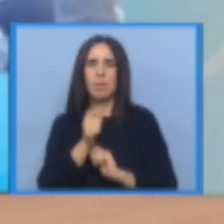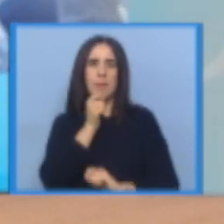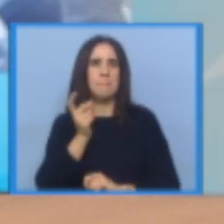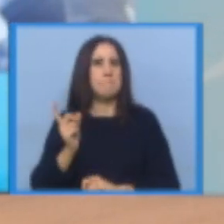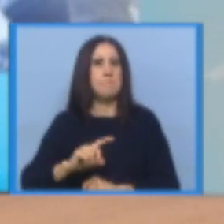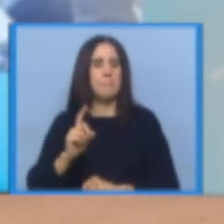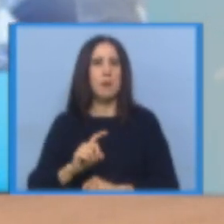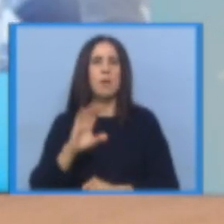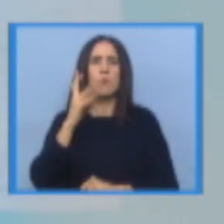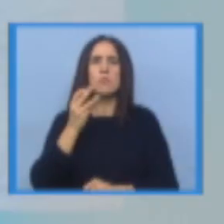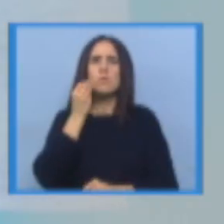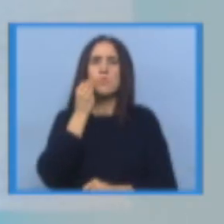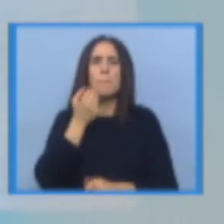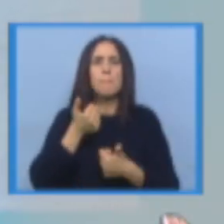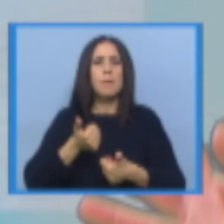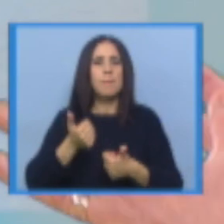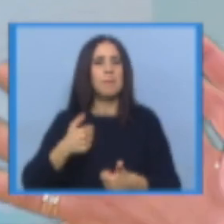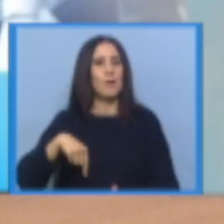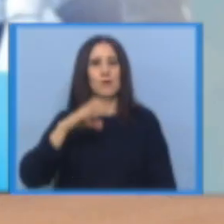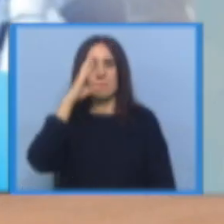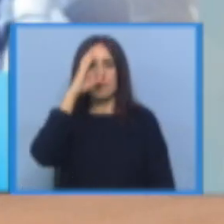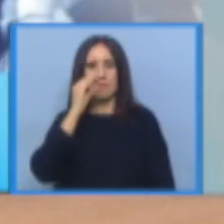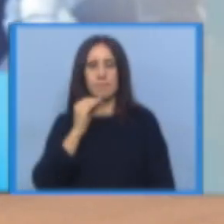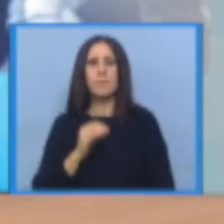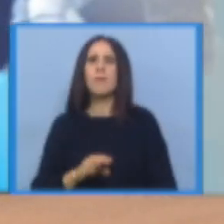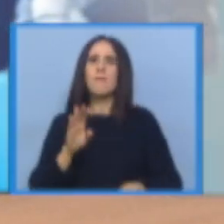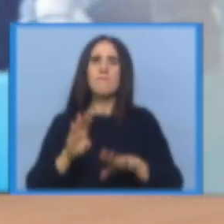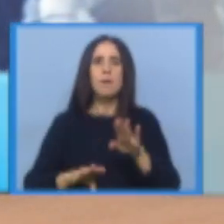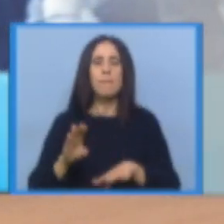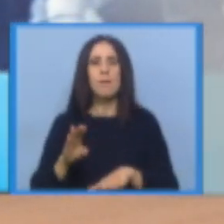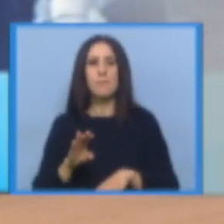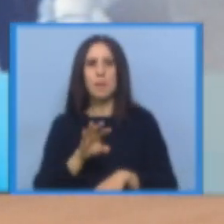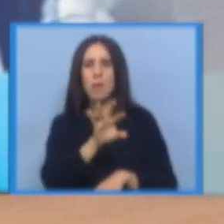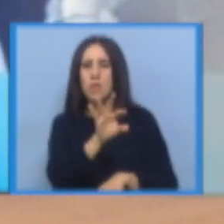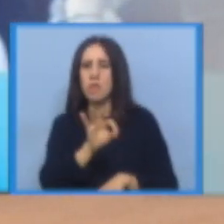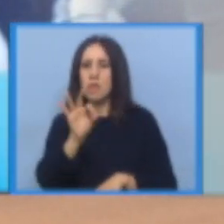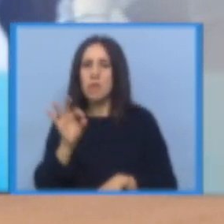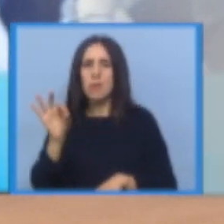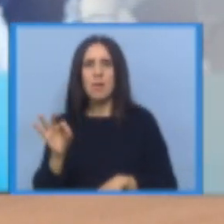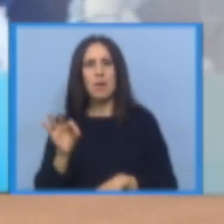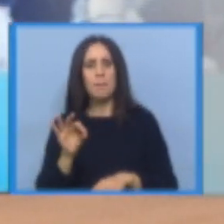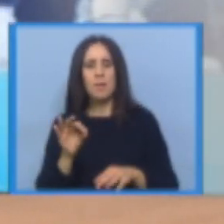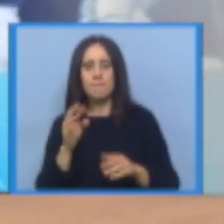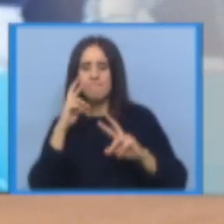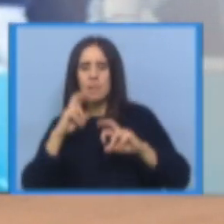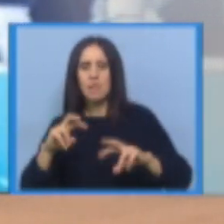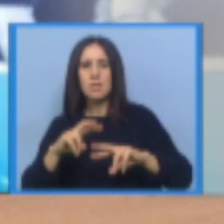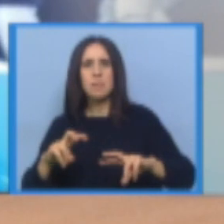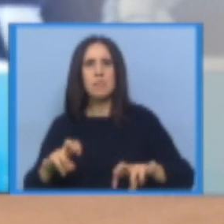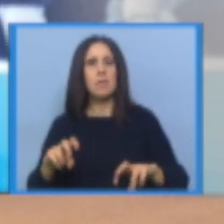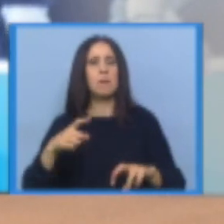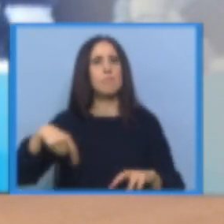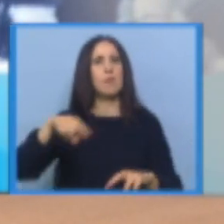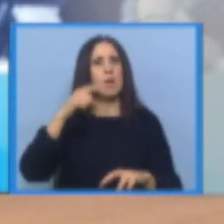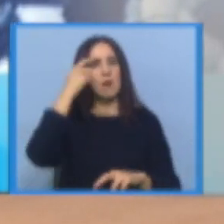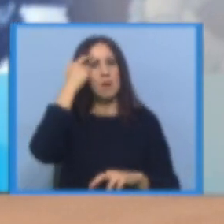sabemos bem como é que isso acontece. De vez em quando retiramos da realidade umas fatias para analisar, mas todos temos